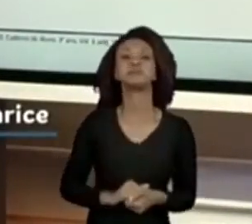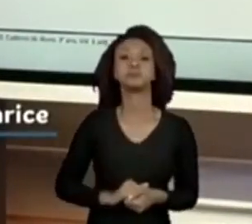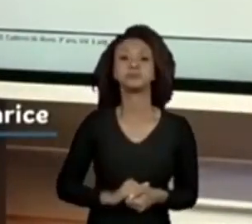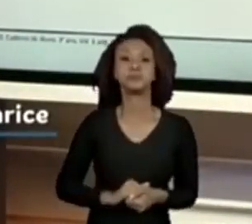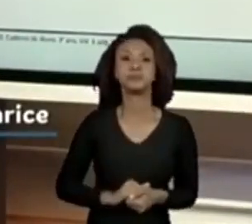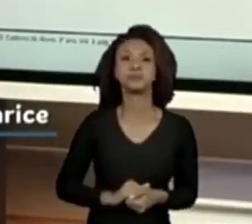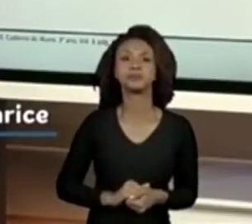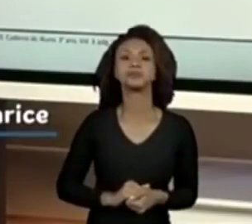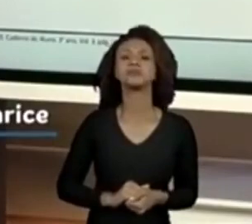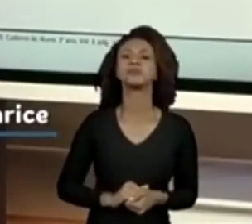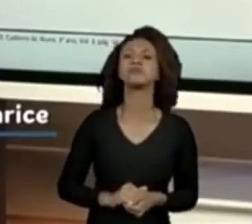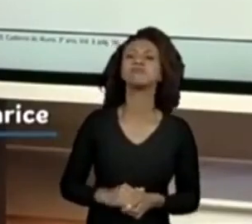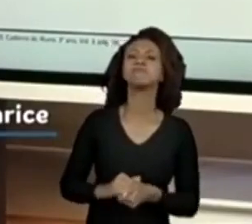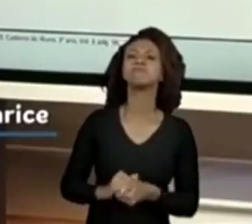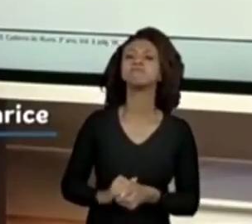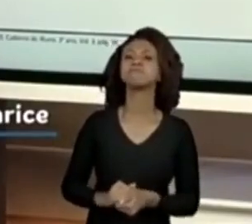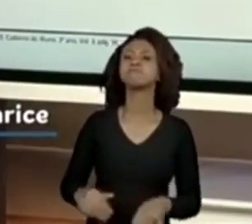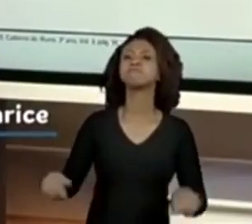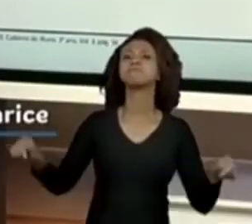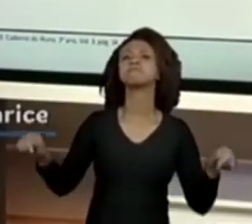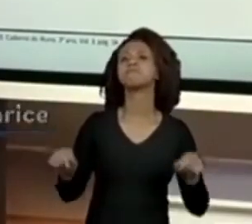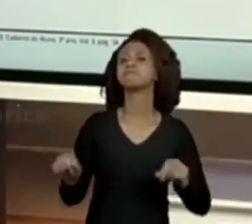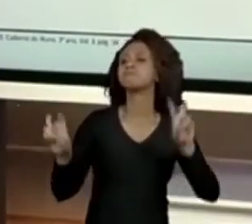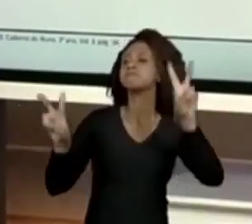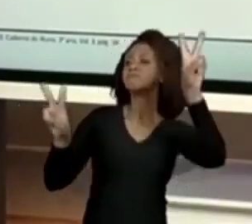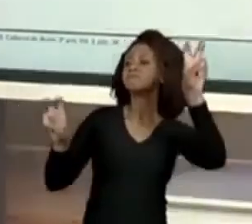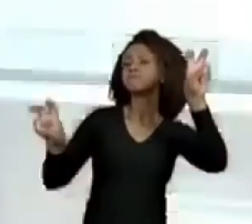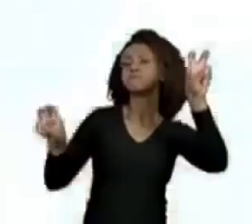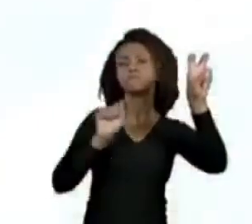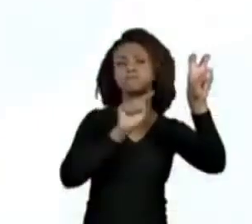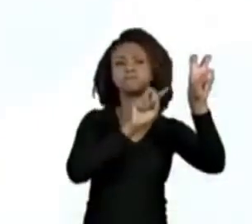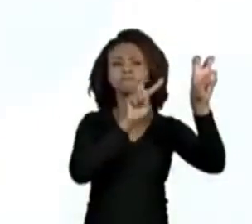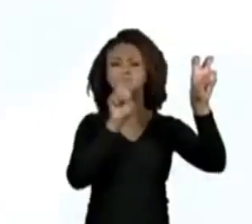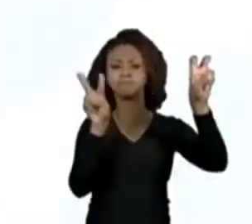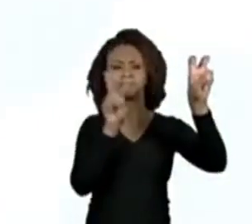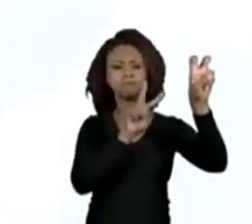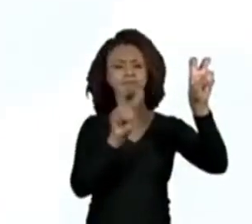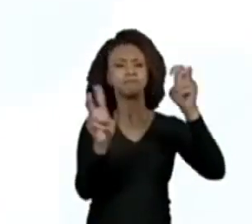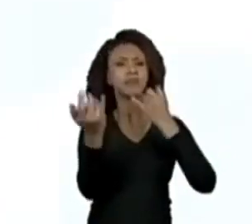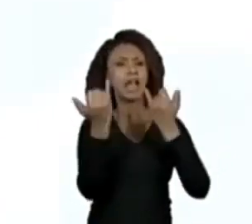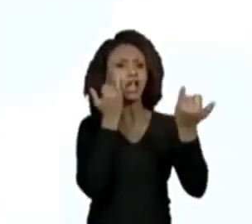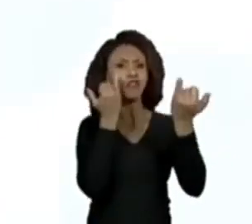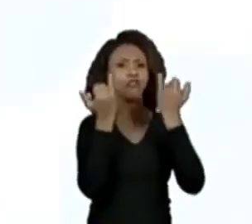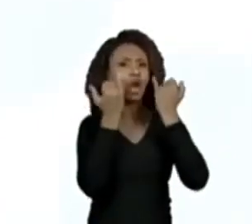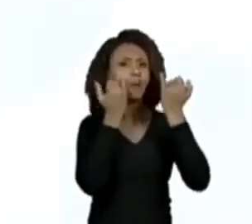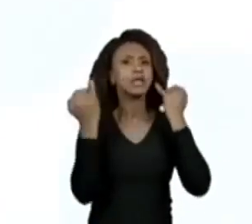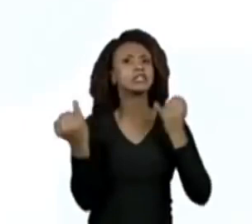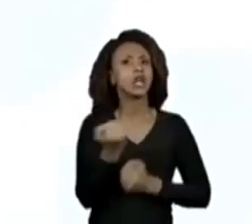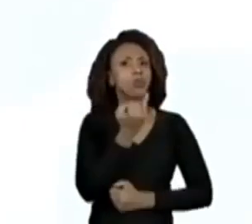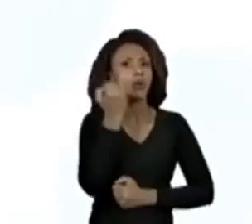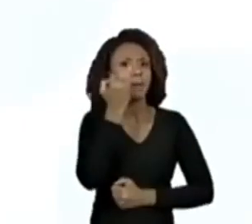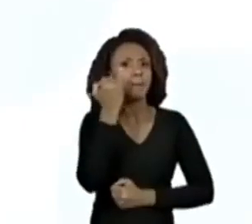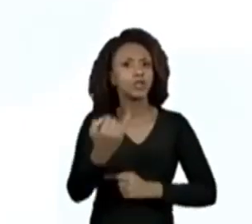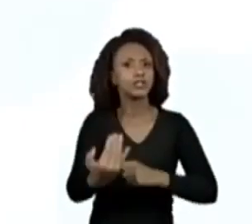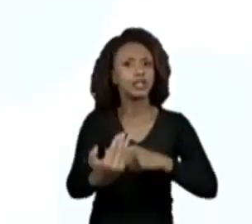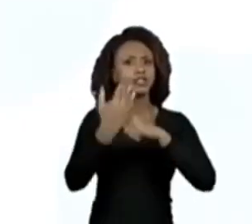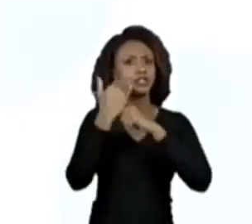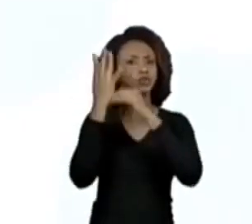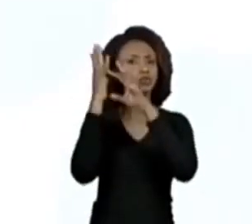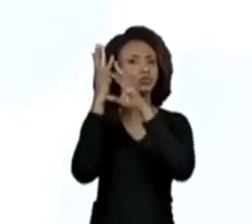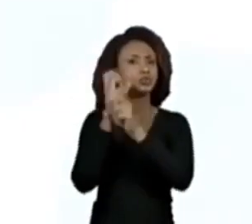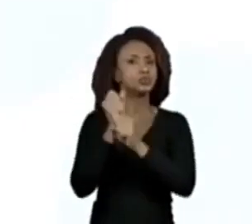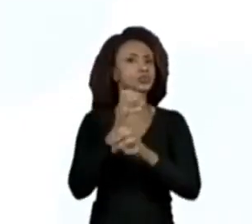Quais informações presentes nessa situação problema são importantes e necessárias para a gente